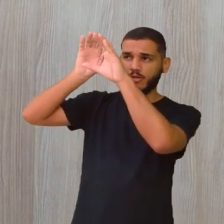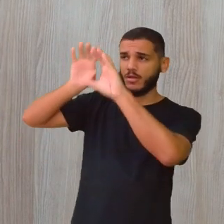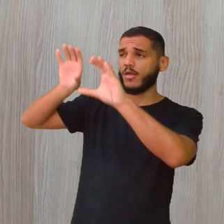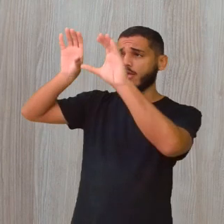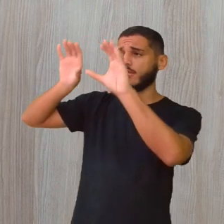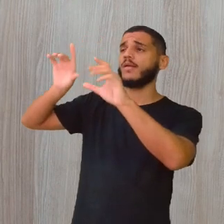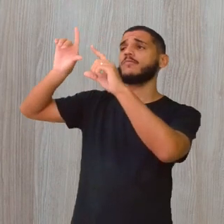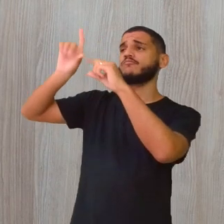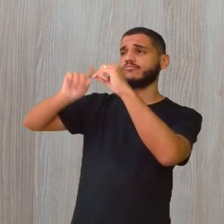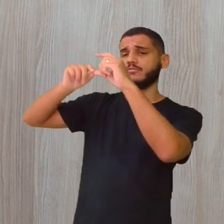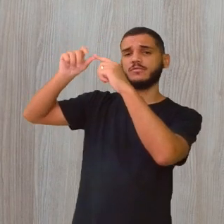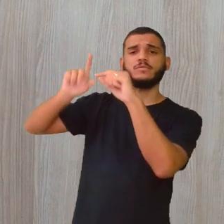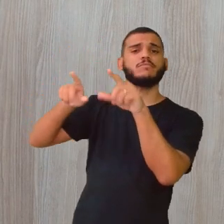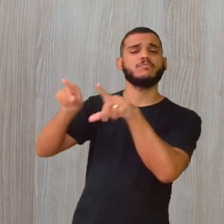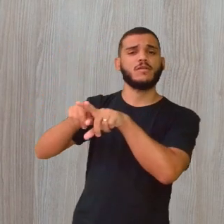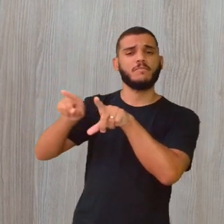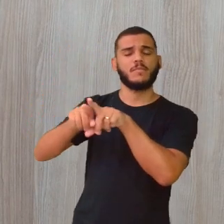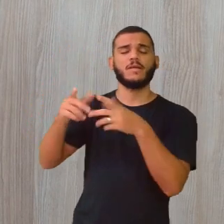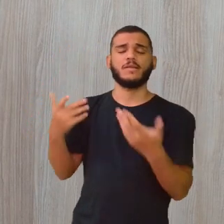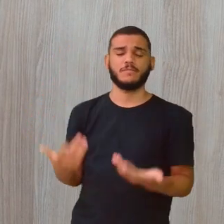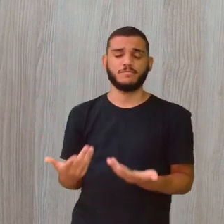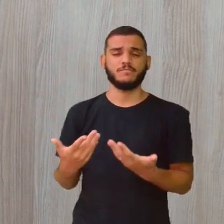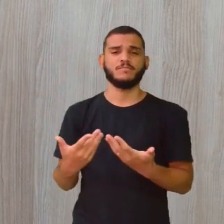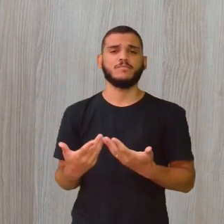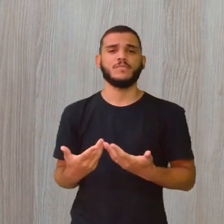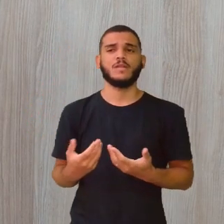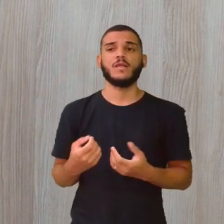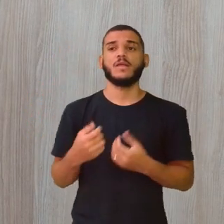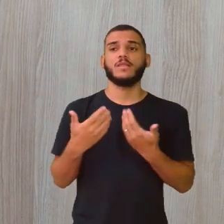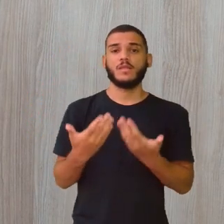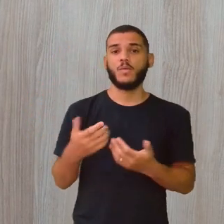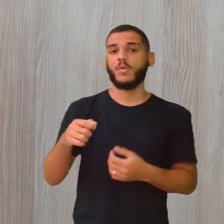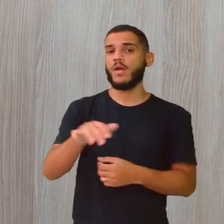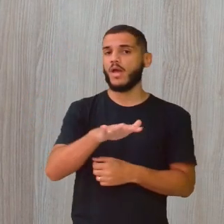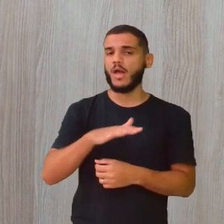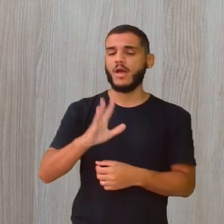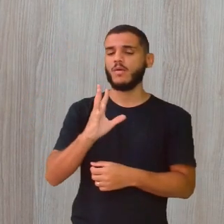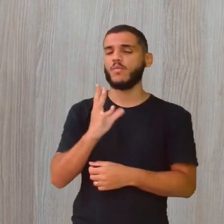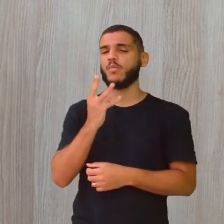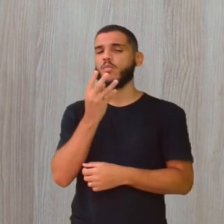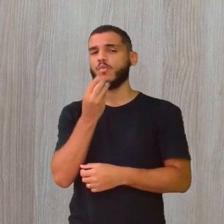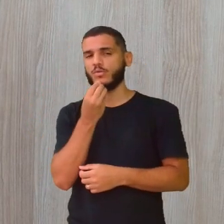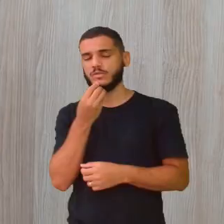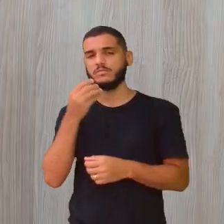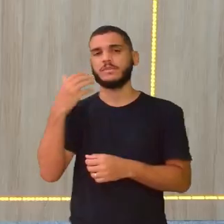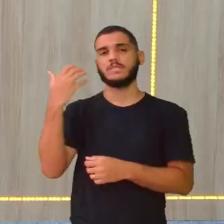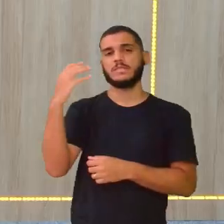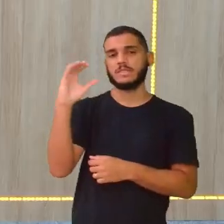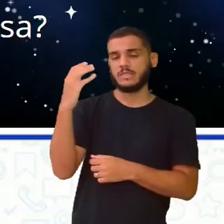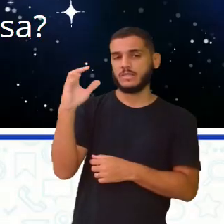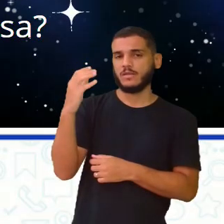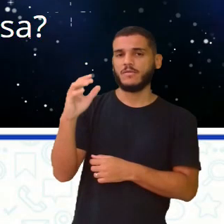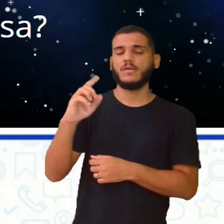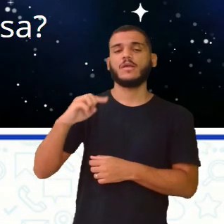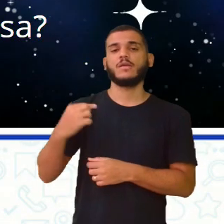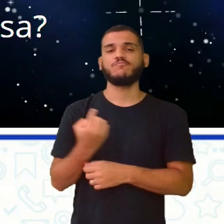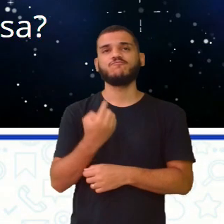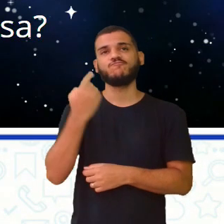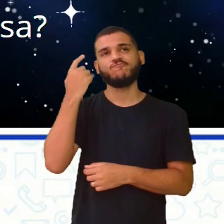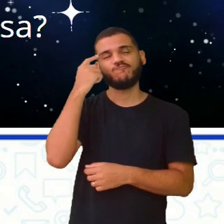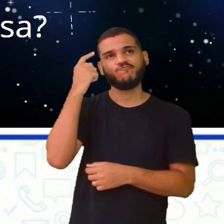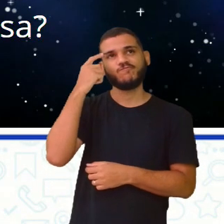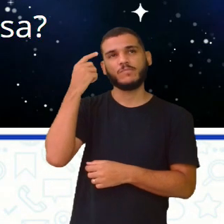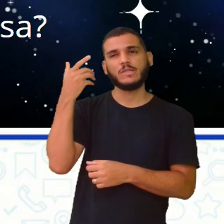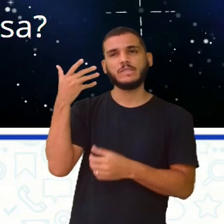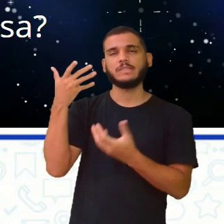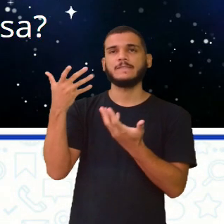e o céu, quais são as áreas de conhecimentos científicos que a nossa mente